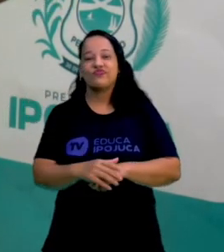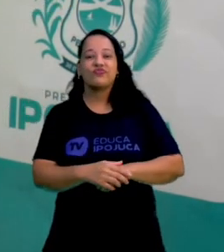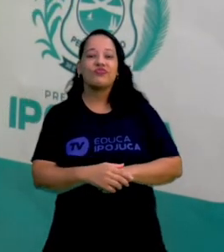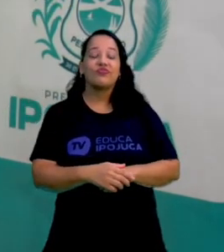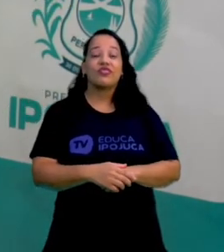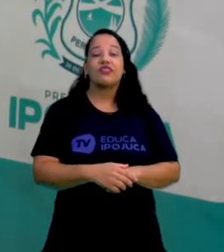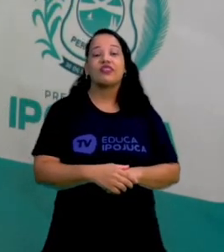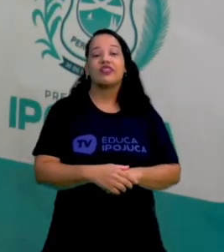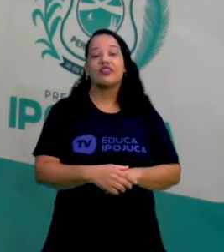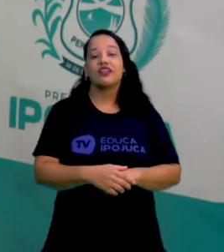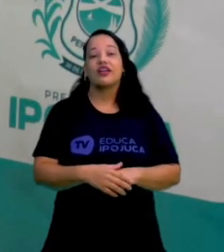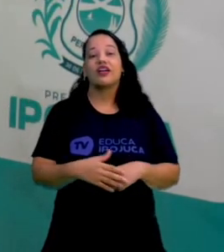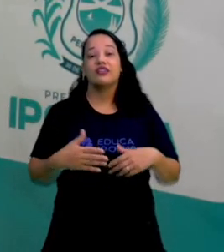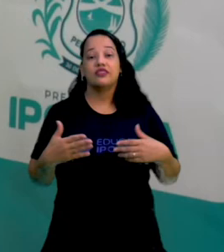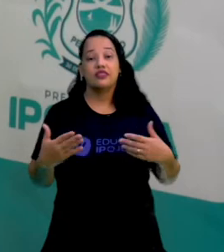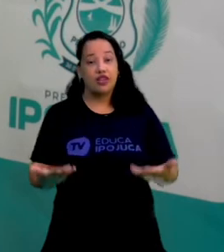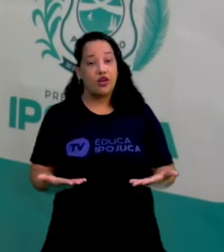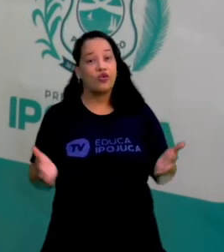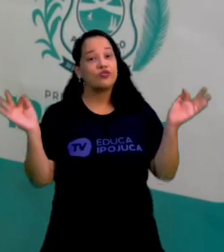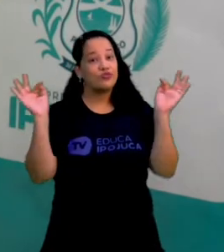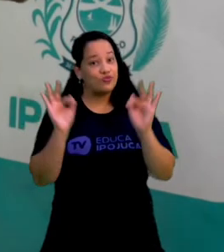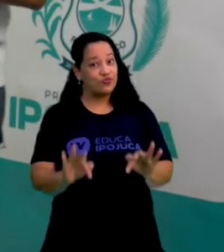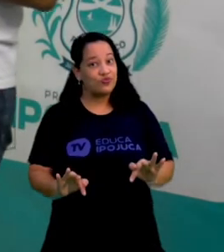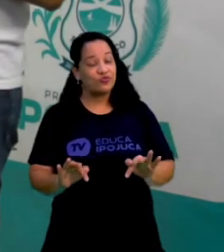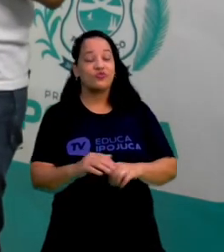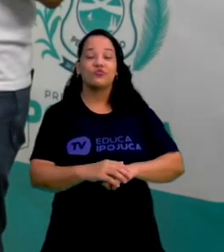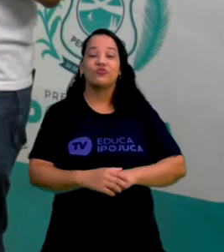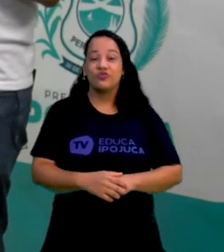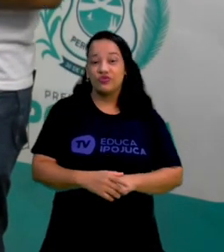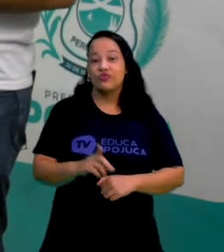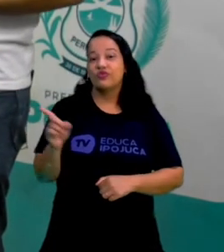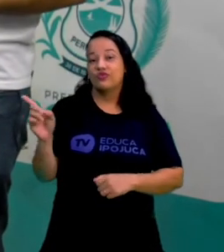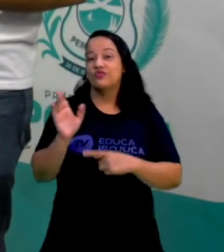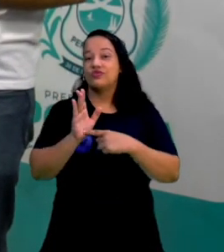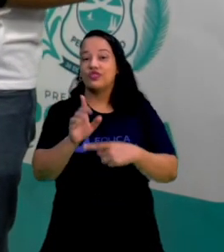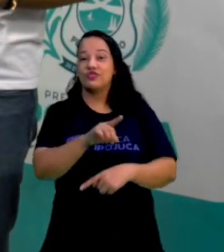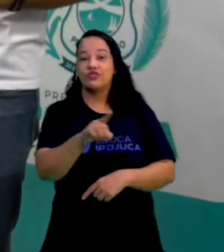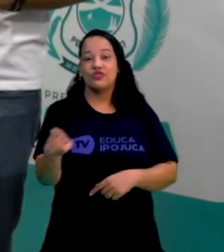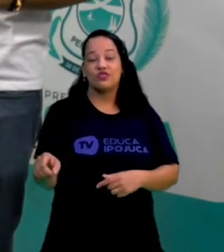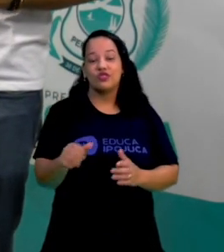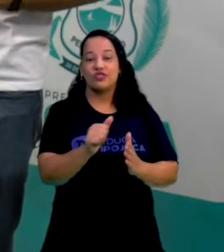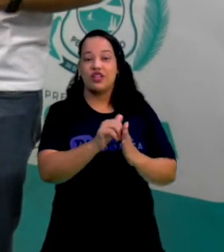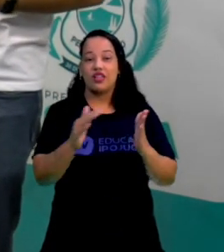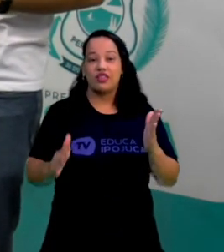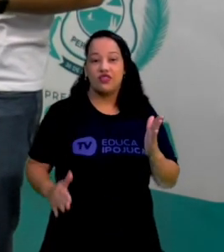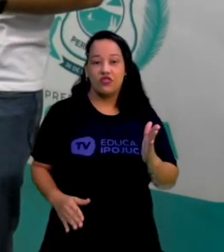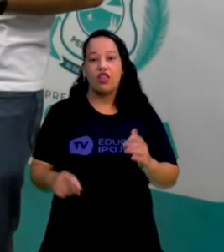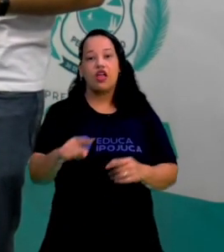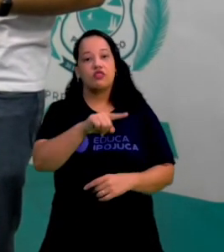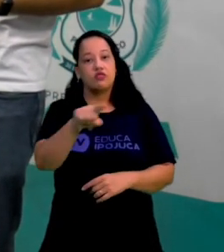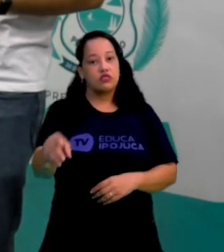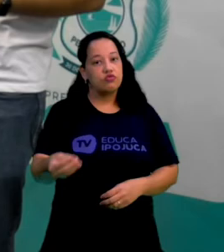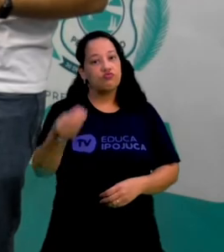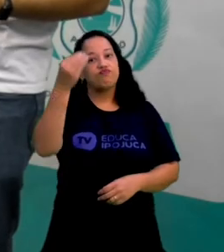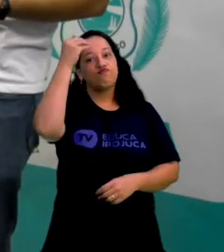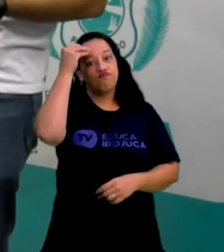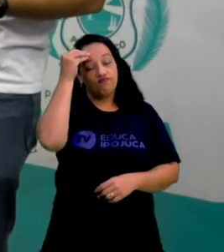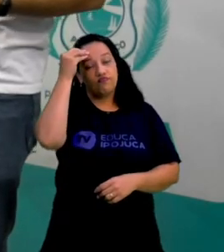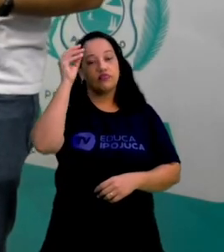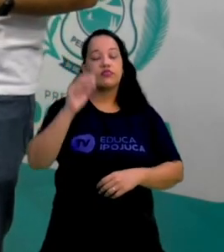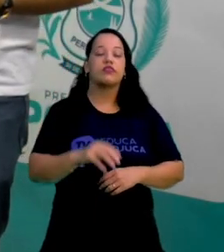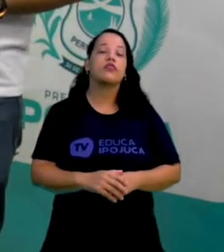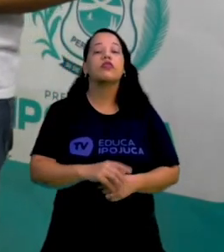pessoal, para finalizar, eu deixo para vocês aqui mais uma atividade, mais um exercício de fixação, tá? Eu quero